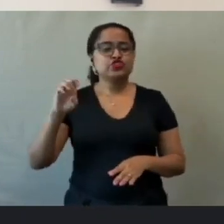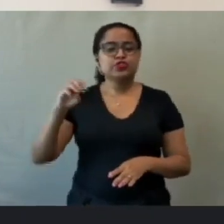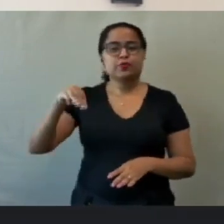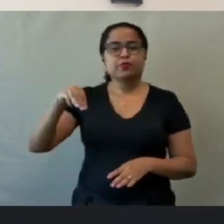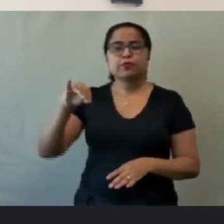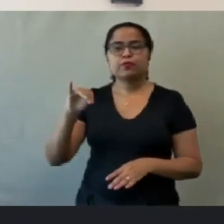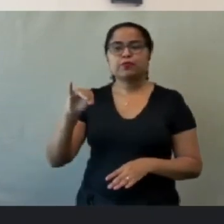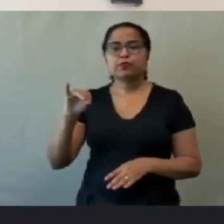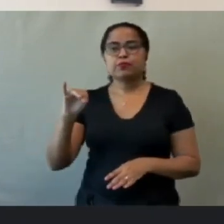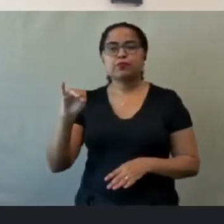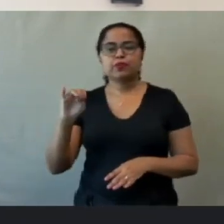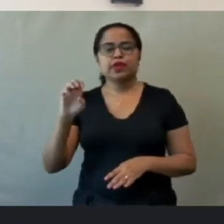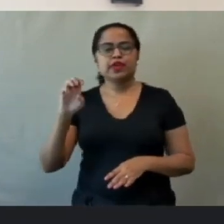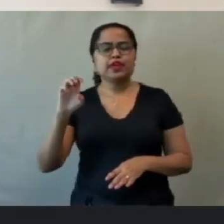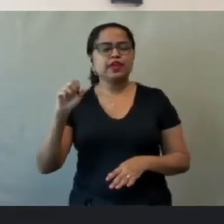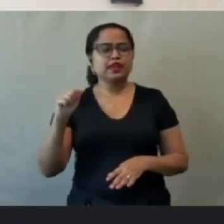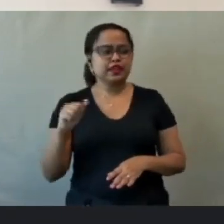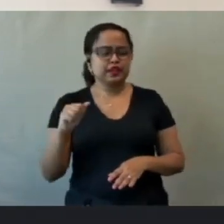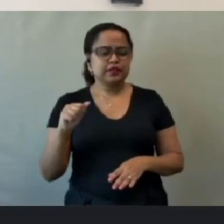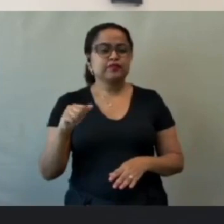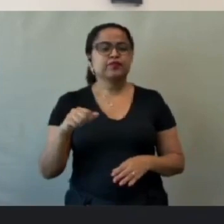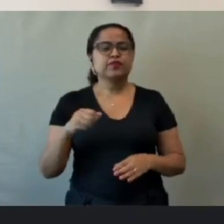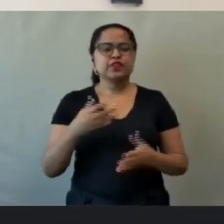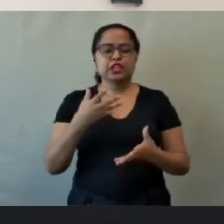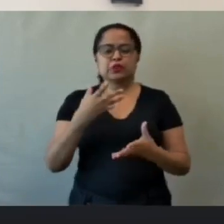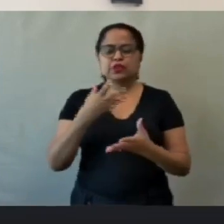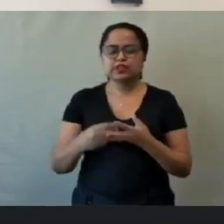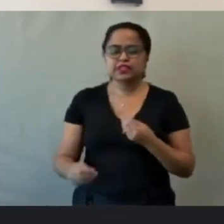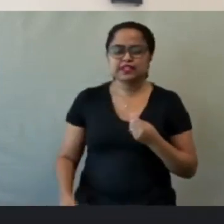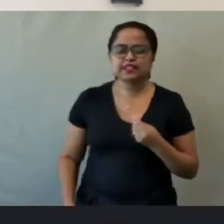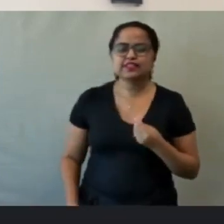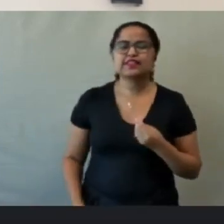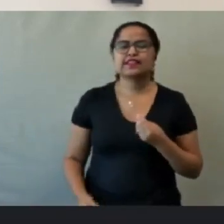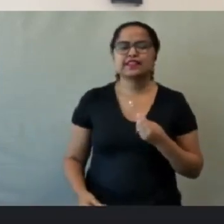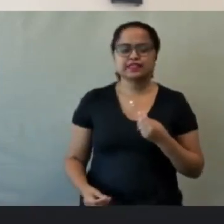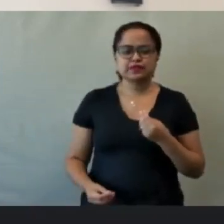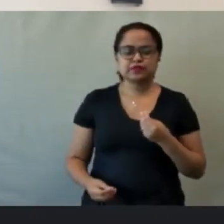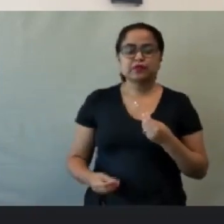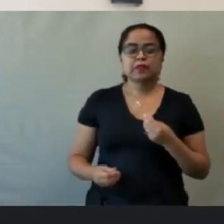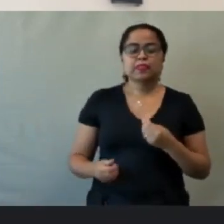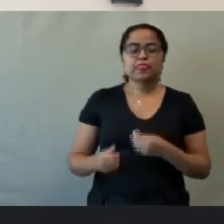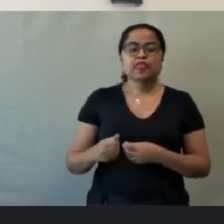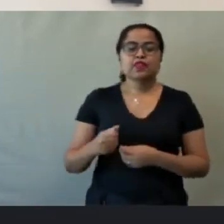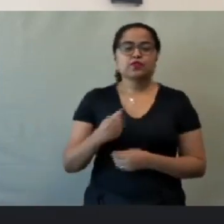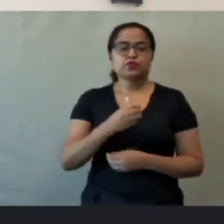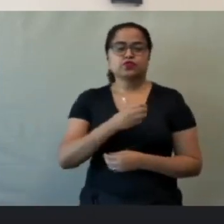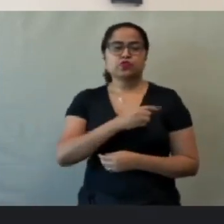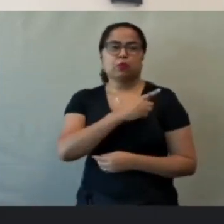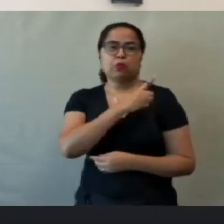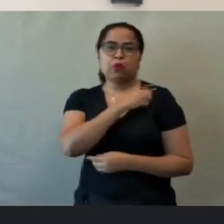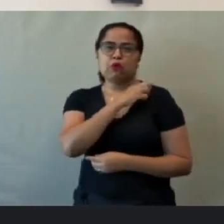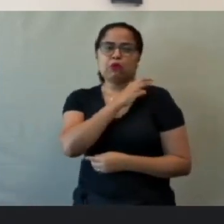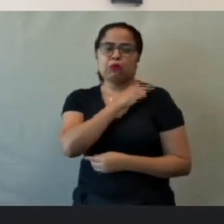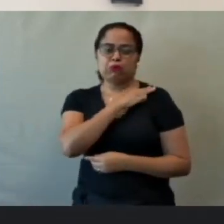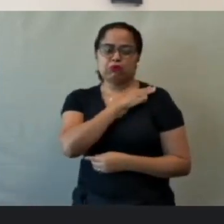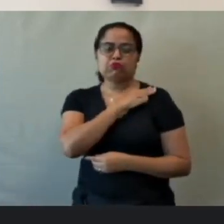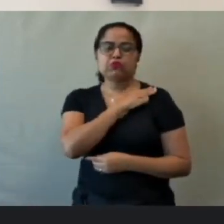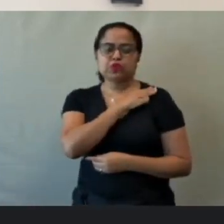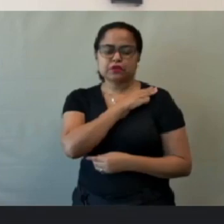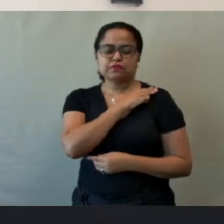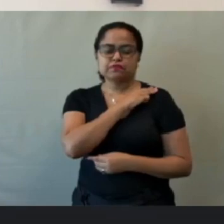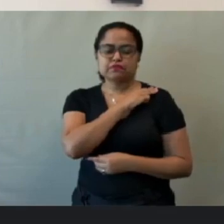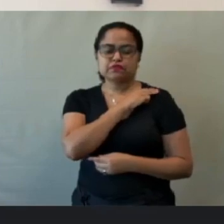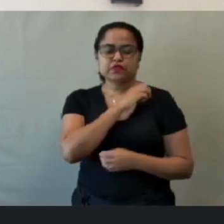nós precisamos avançar. Nós temos uma desistência muito grande dos nossos estudantes do ensino médio, que não conclui a educação. Nós temos uma demanda